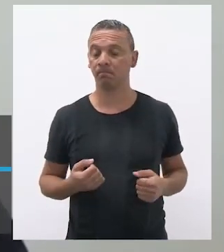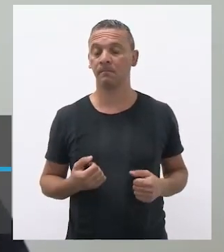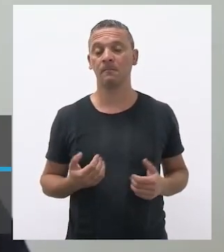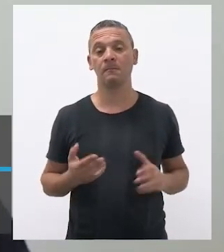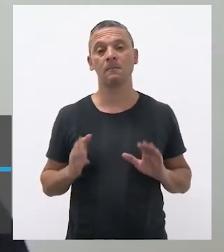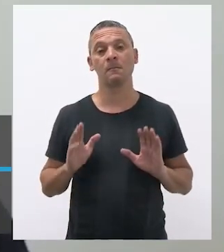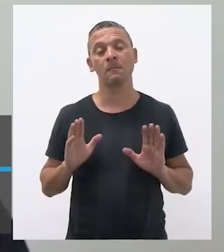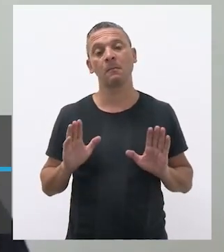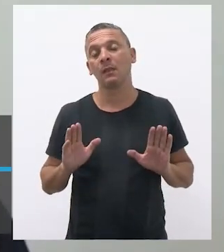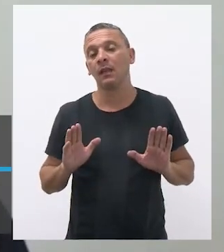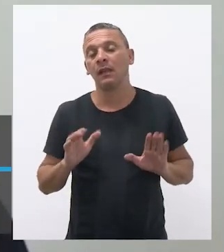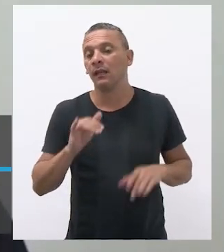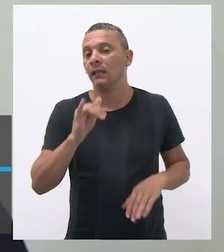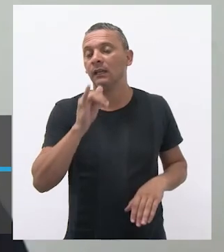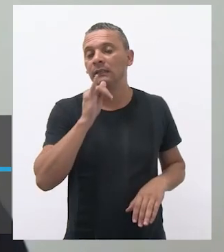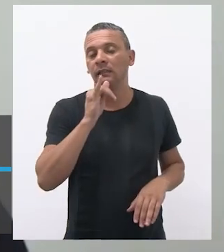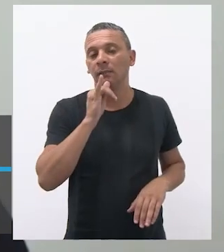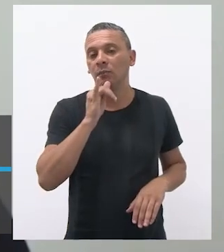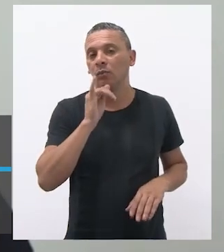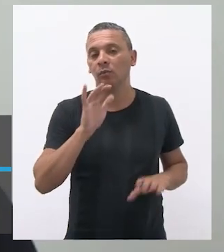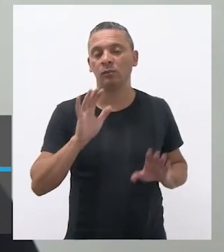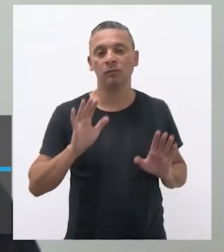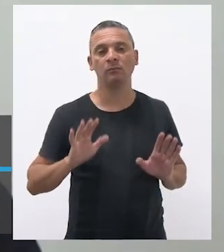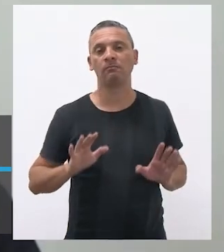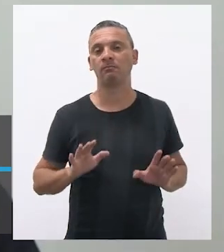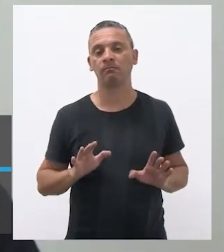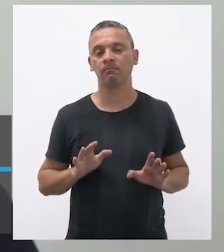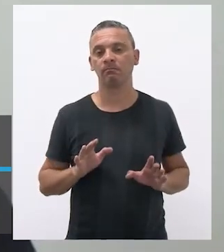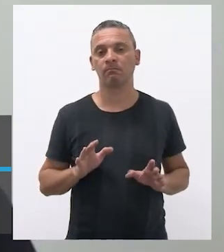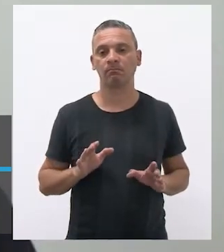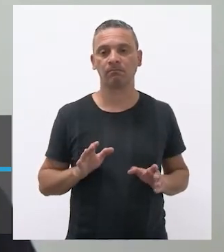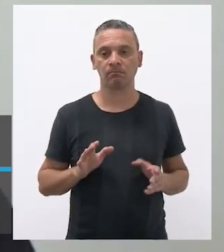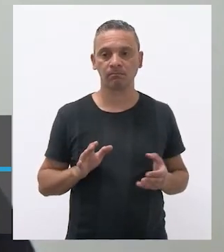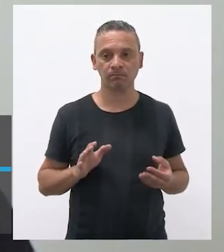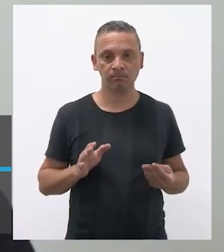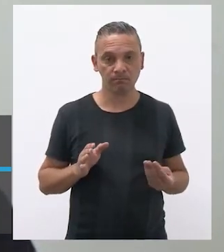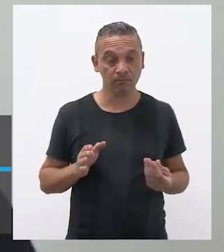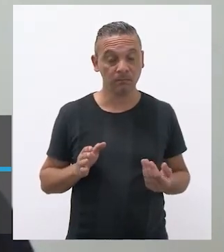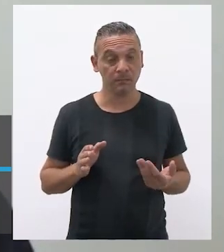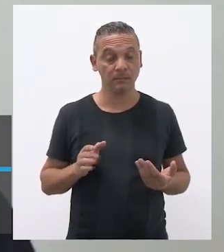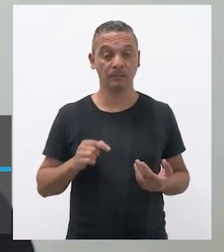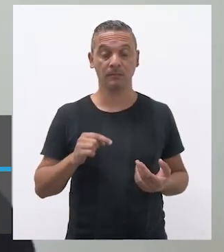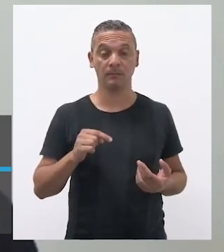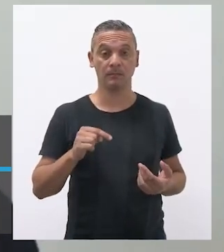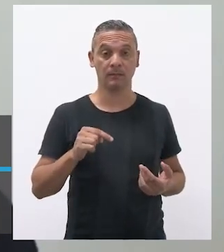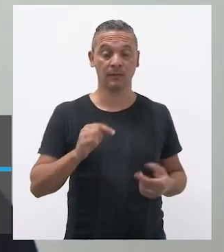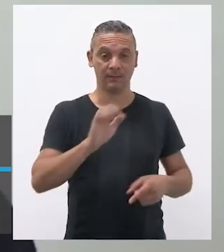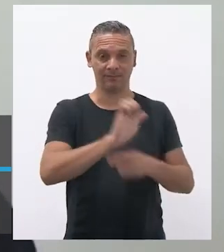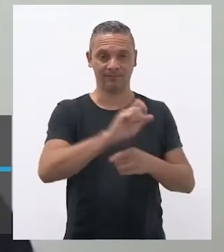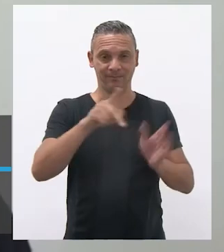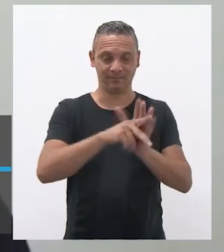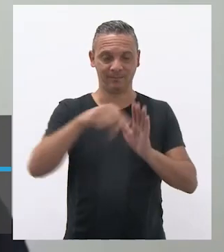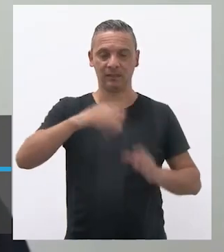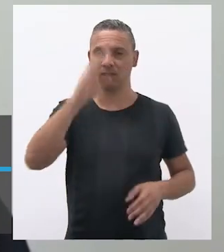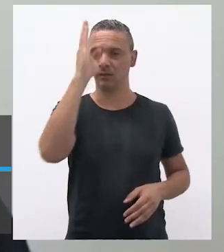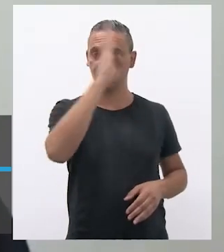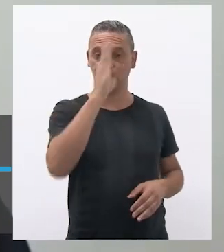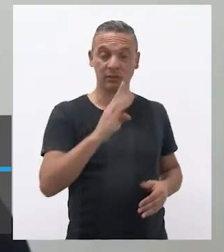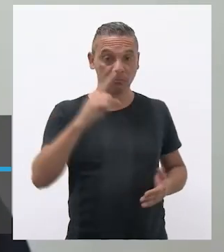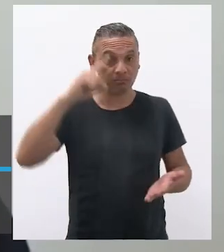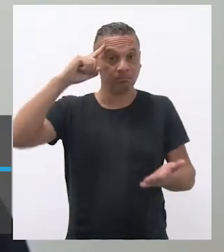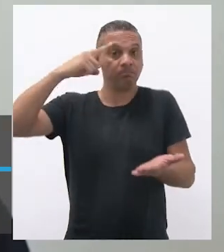O Brasil, pela sua fala, né? O Brasil se obrigou, em um plano internacional, a proteger as mulheres?